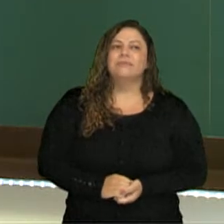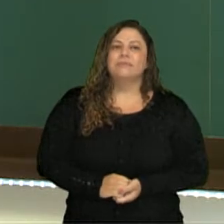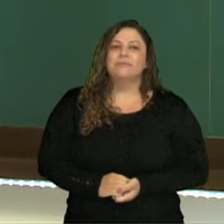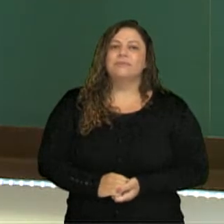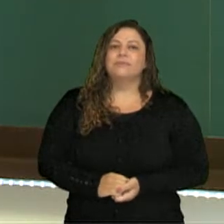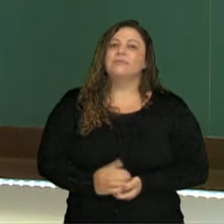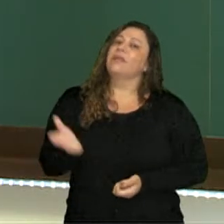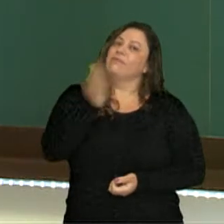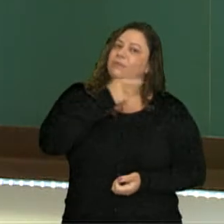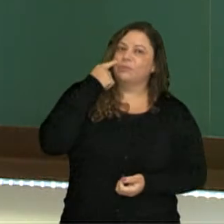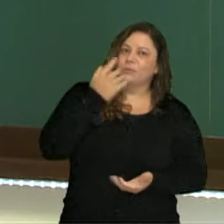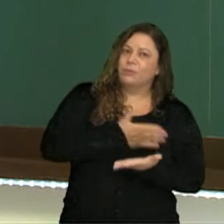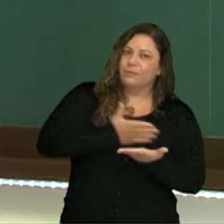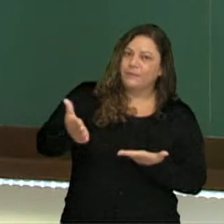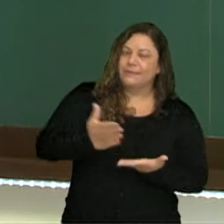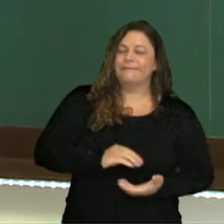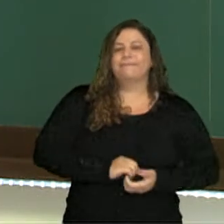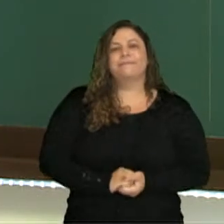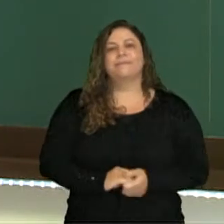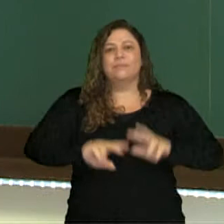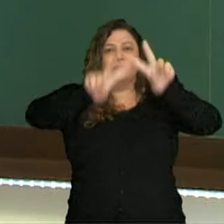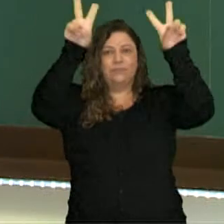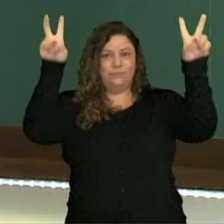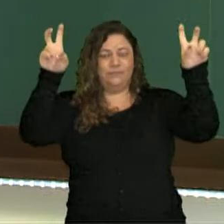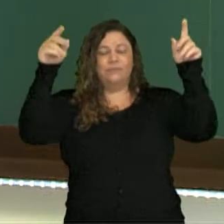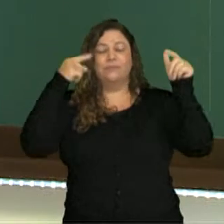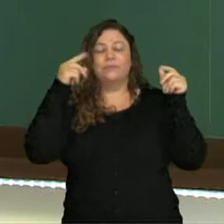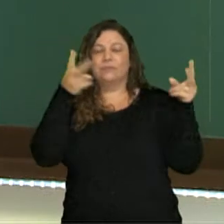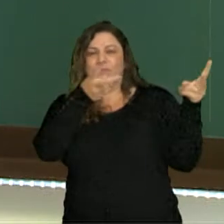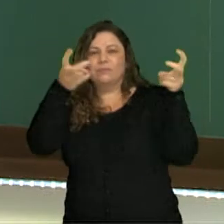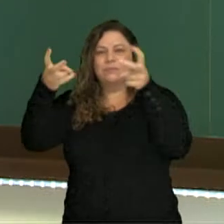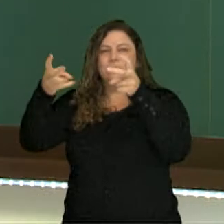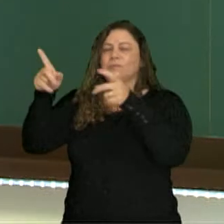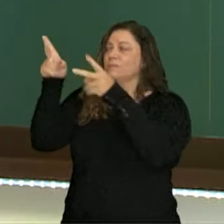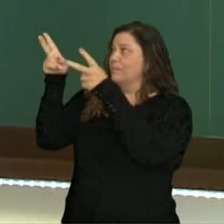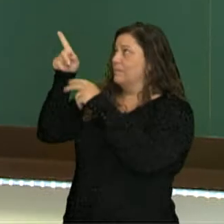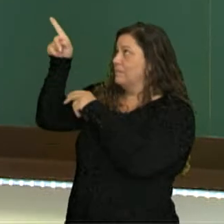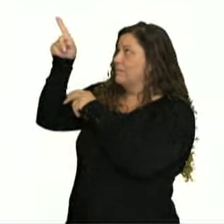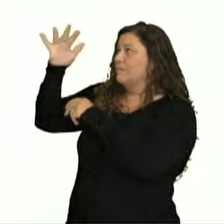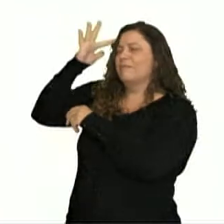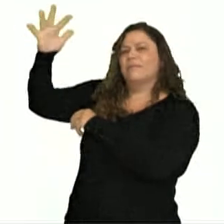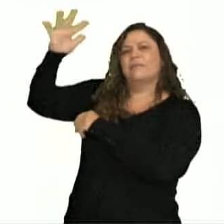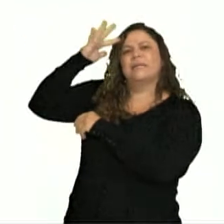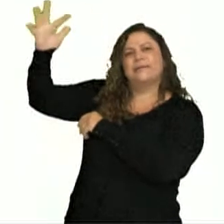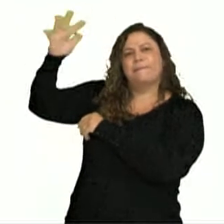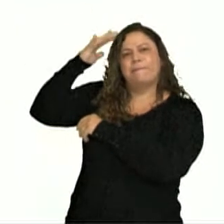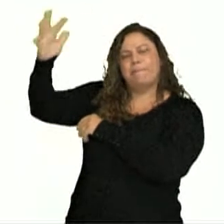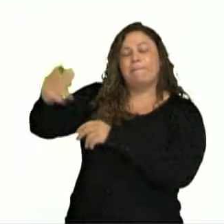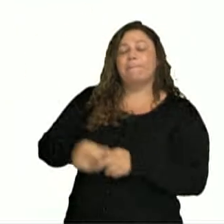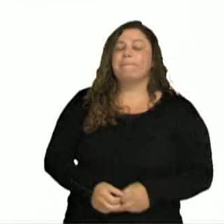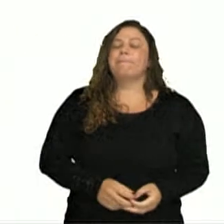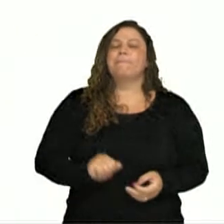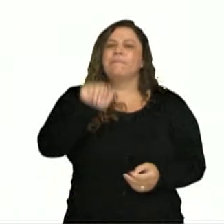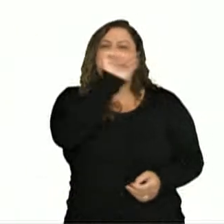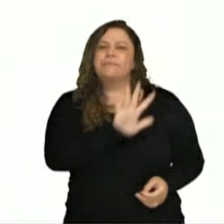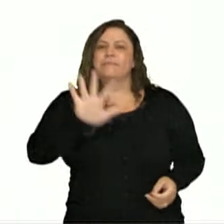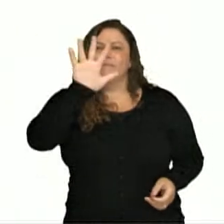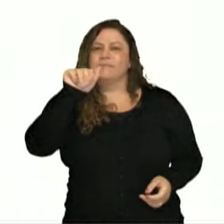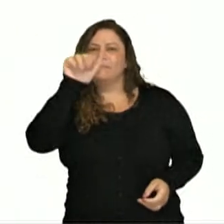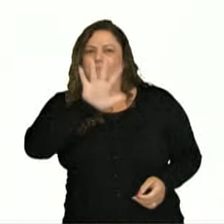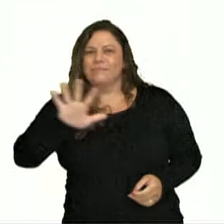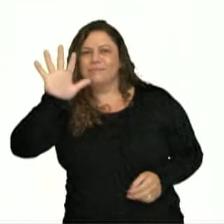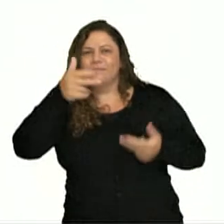então, para reflexionar. Vamos pensar aí, analisar as imagens e também